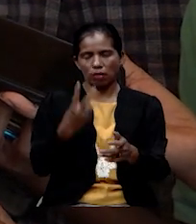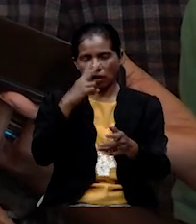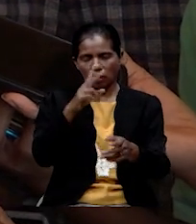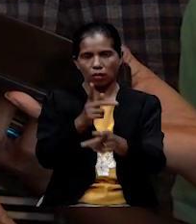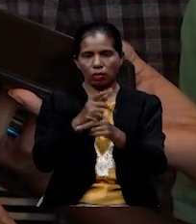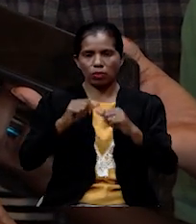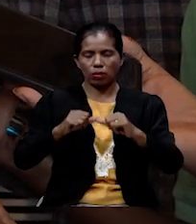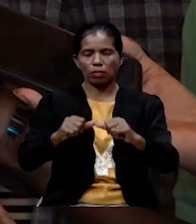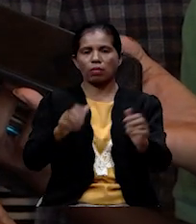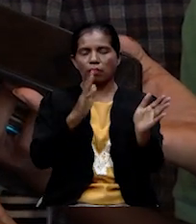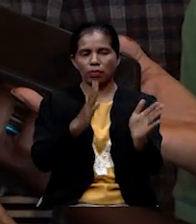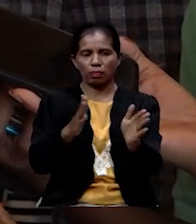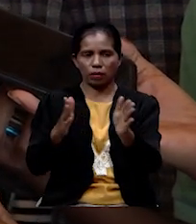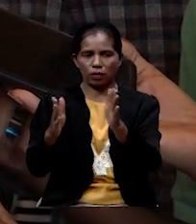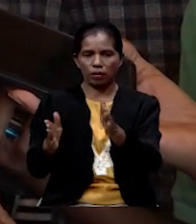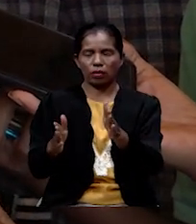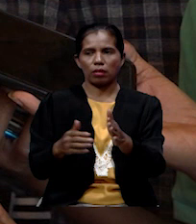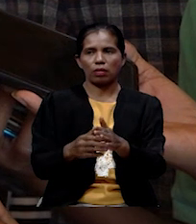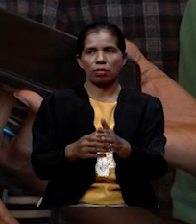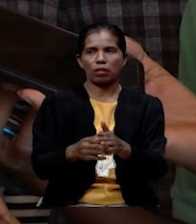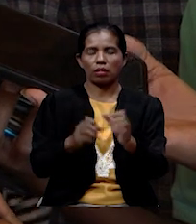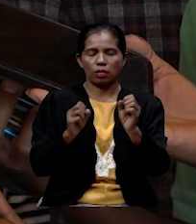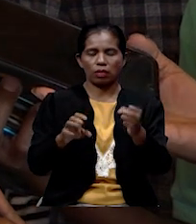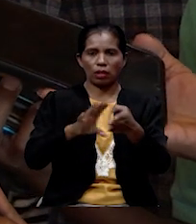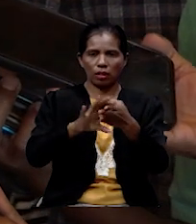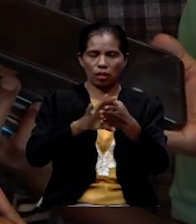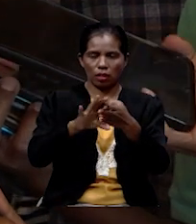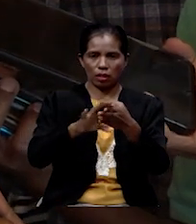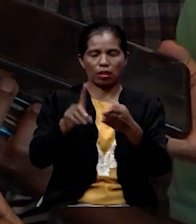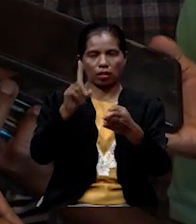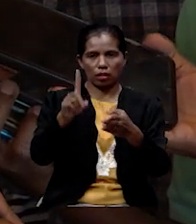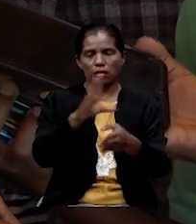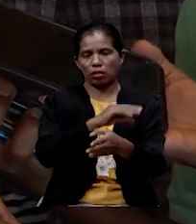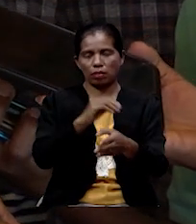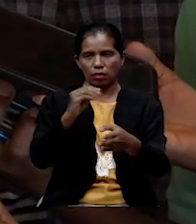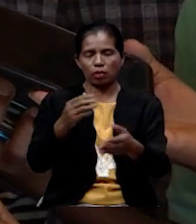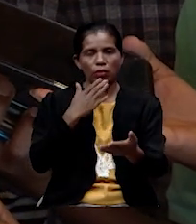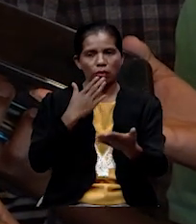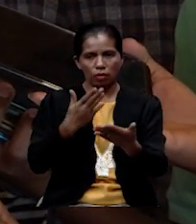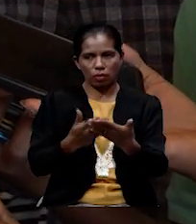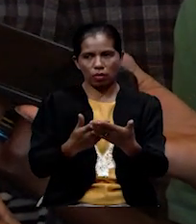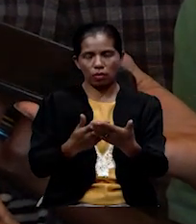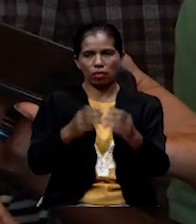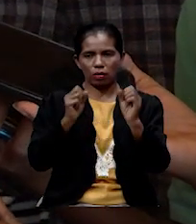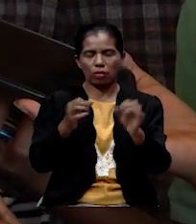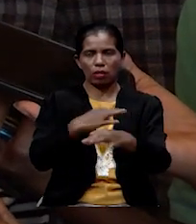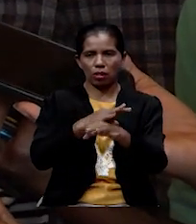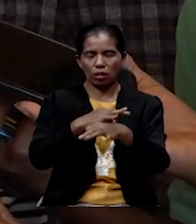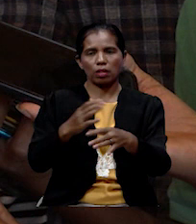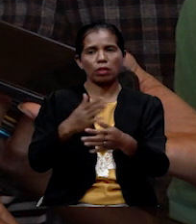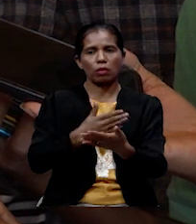continua no prepara mo termo referensi ne be maka dia kliu tamper atu bele hadia dia kliu